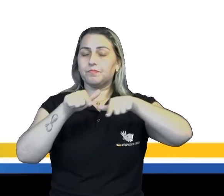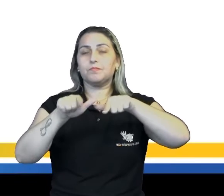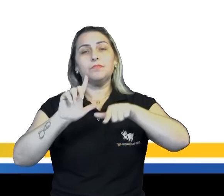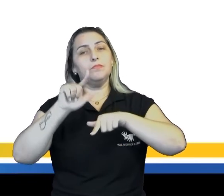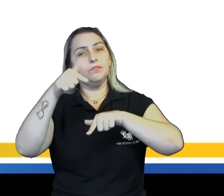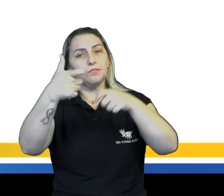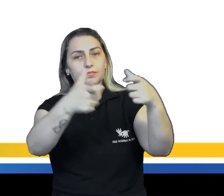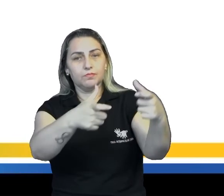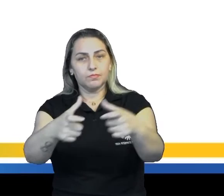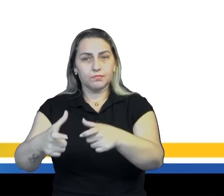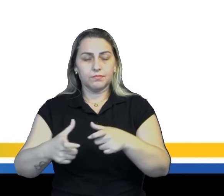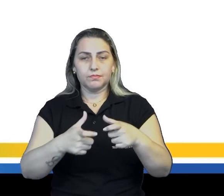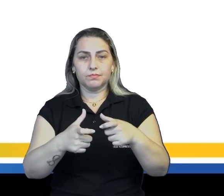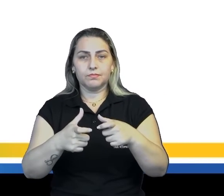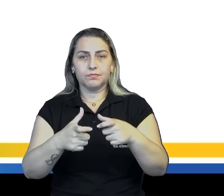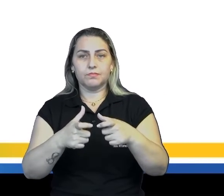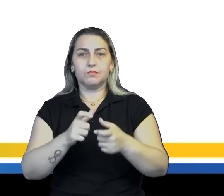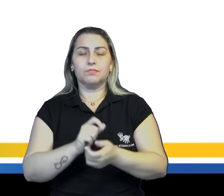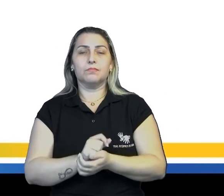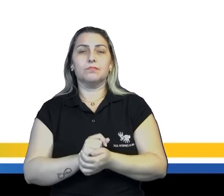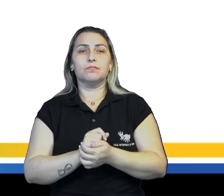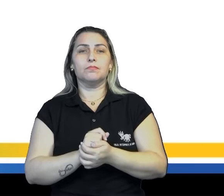entre